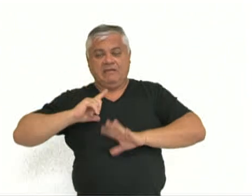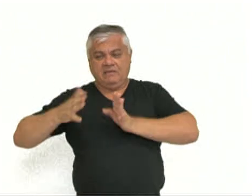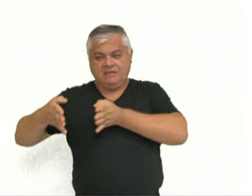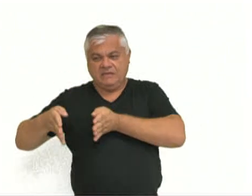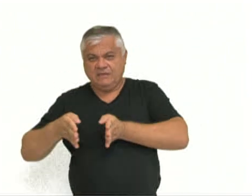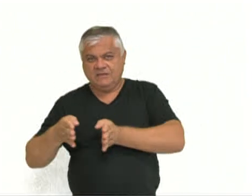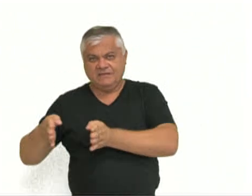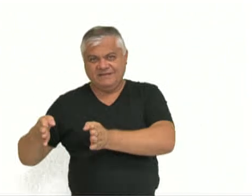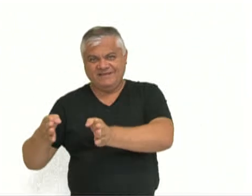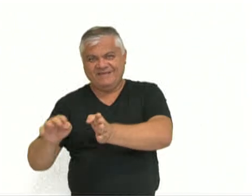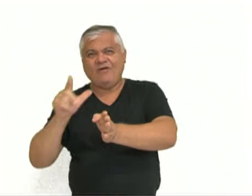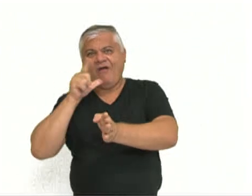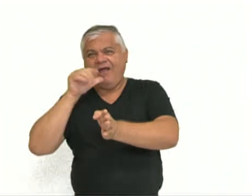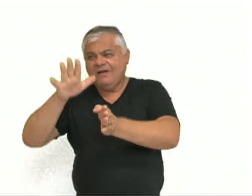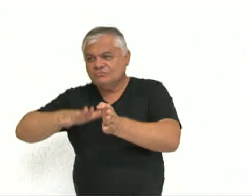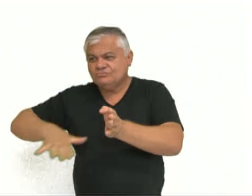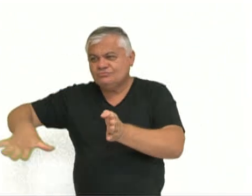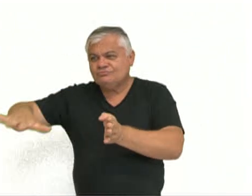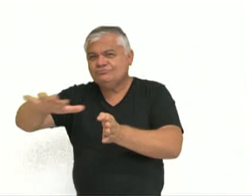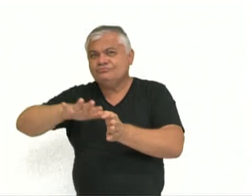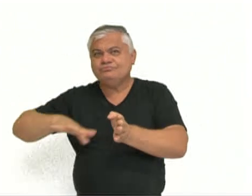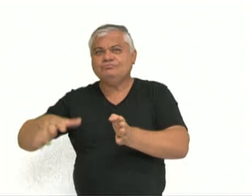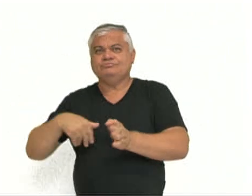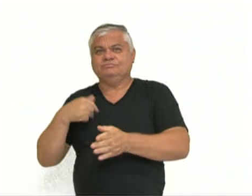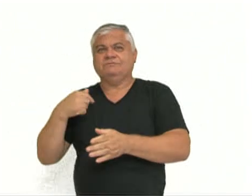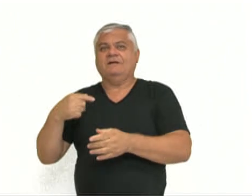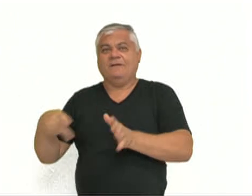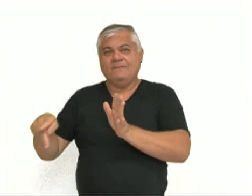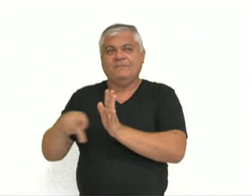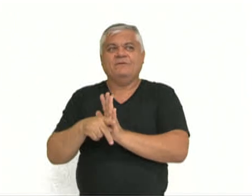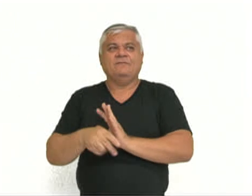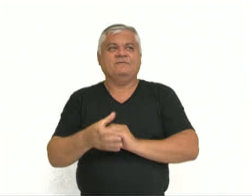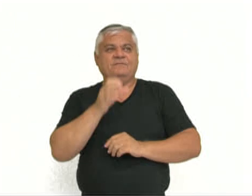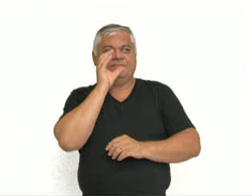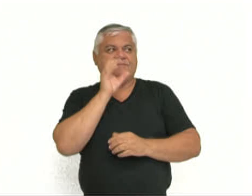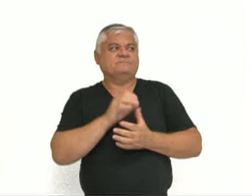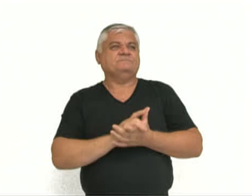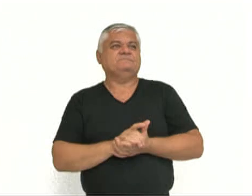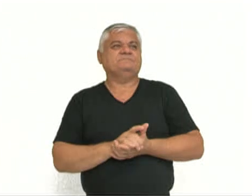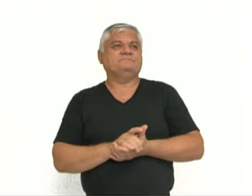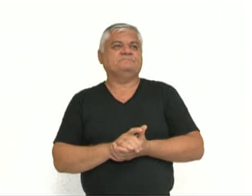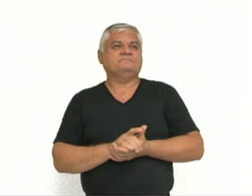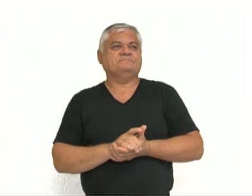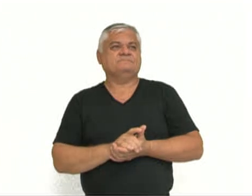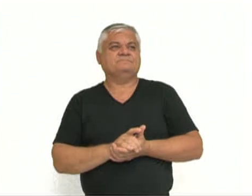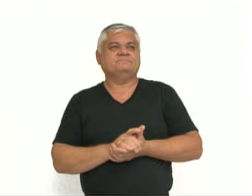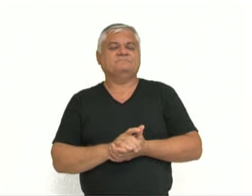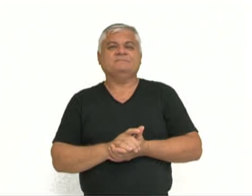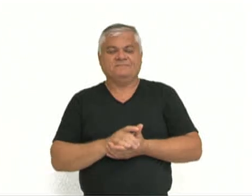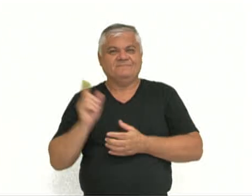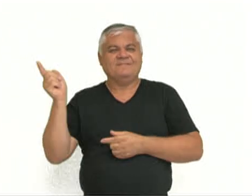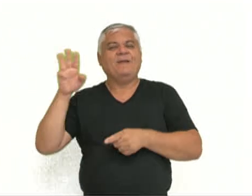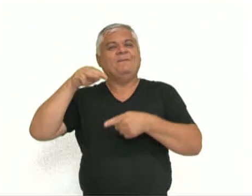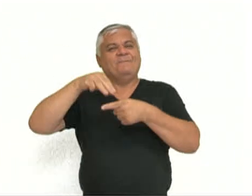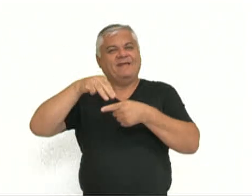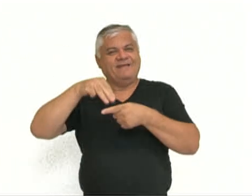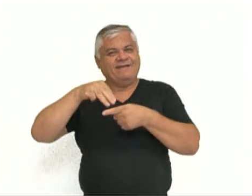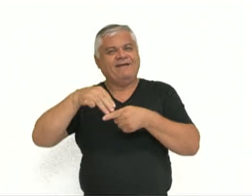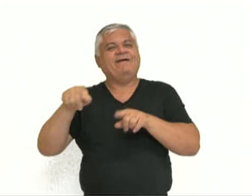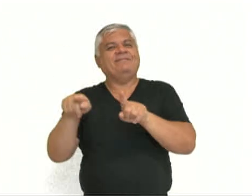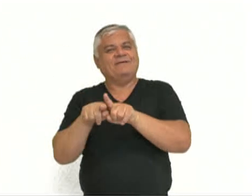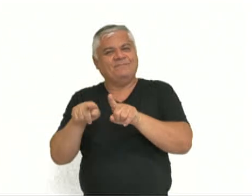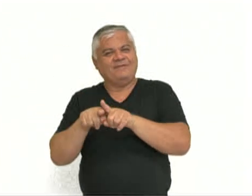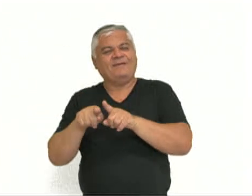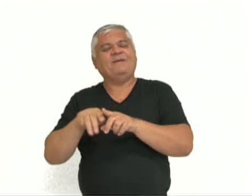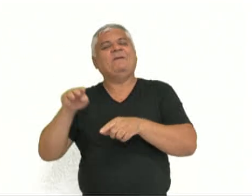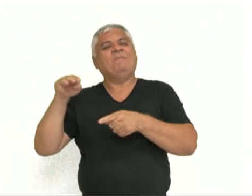dos mananciais que servem de reservatório para essa estação. Olha lá, ó, os maringaenses, ó, estação de tratamento